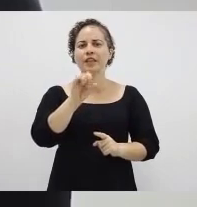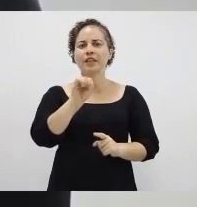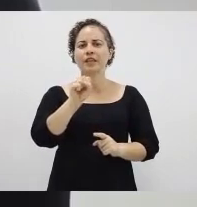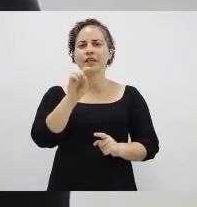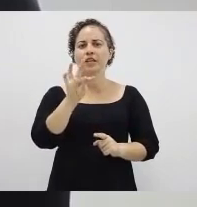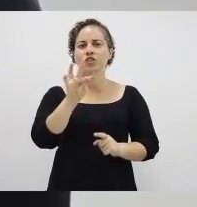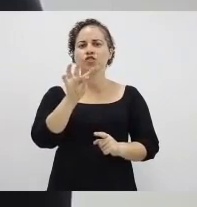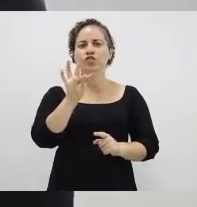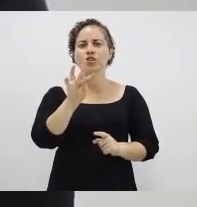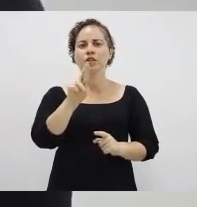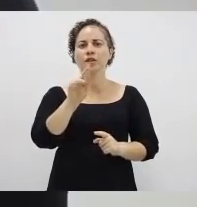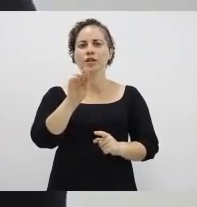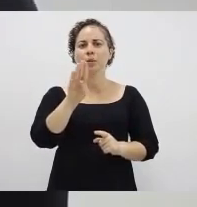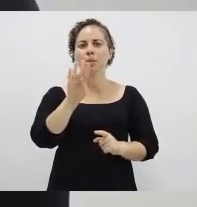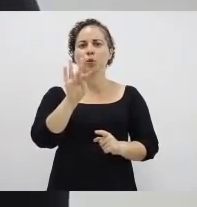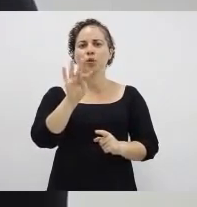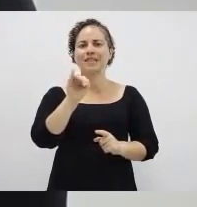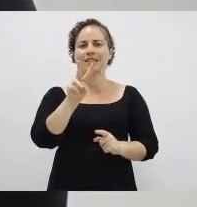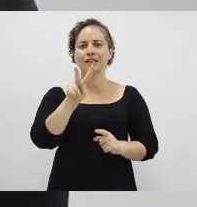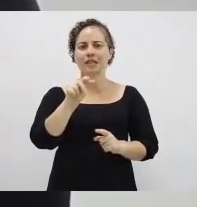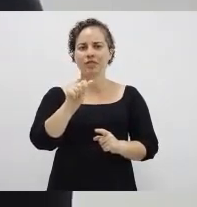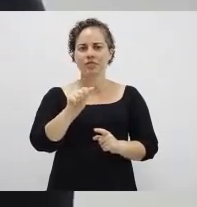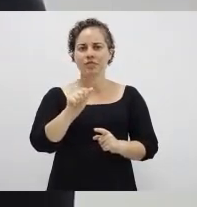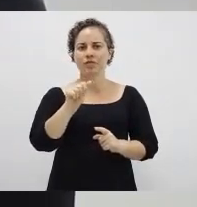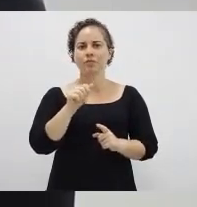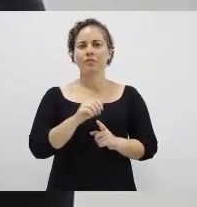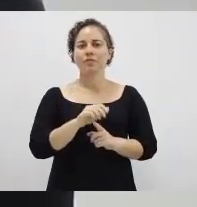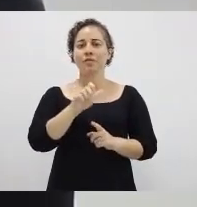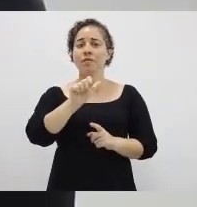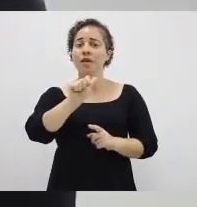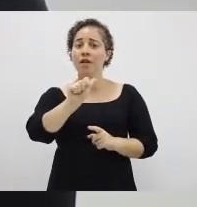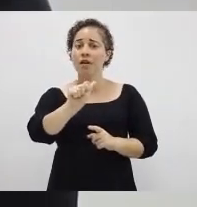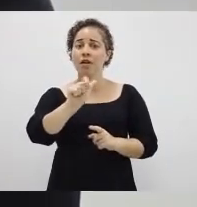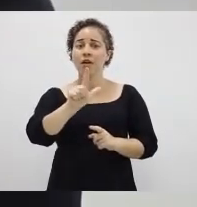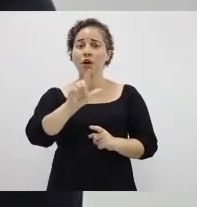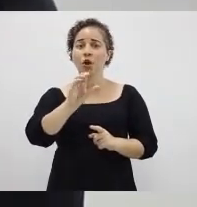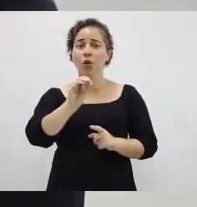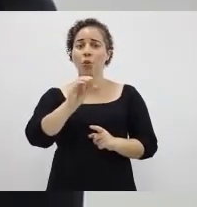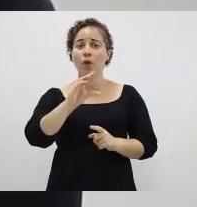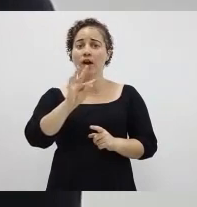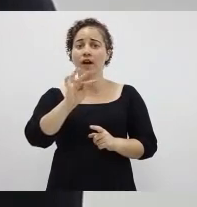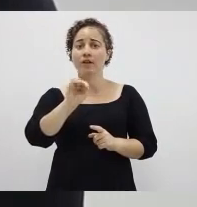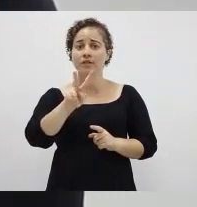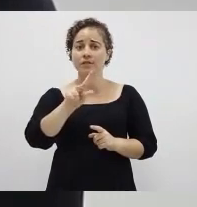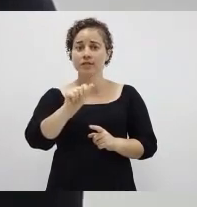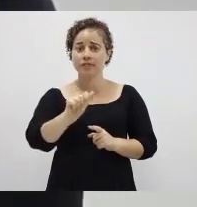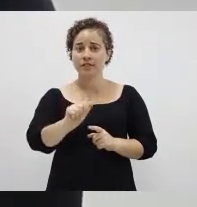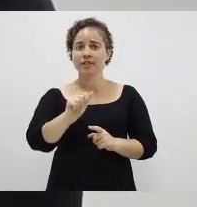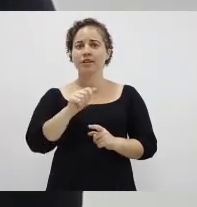ou redistributiva, a função alocativa, a função